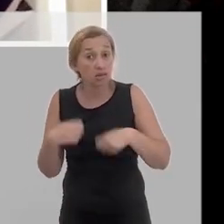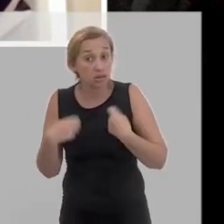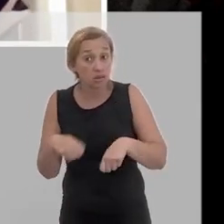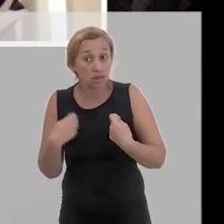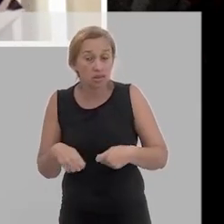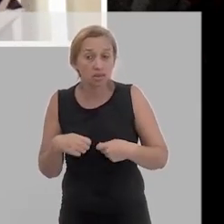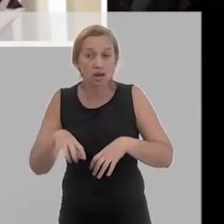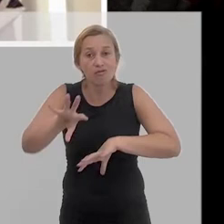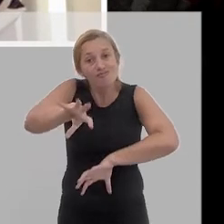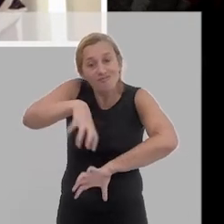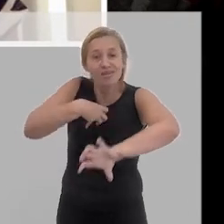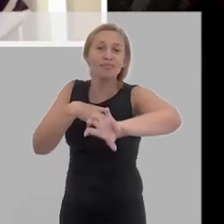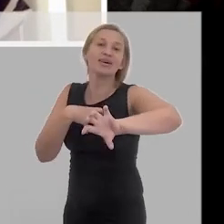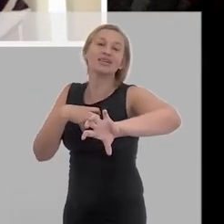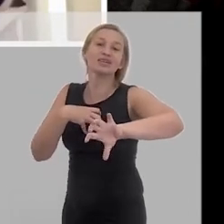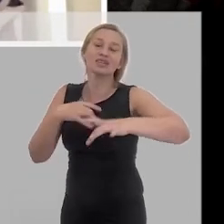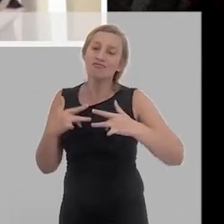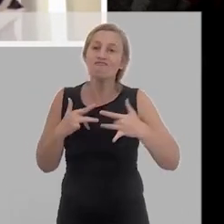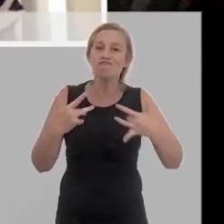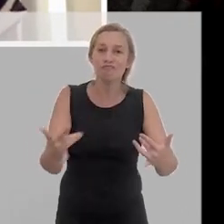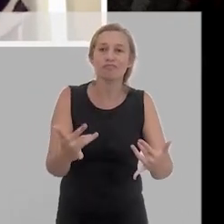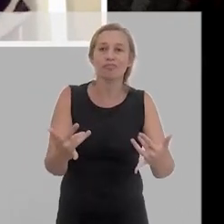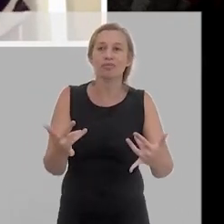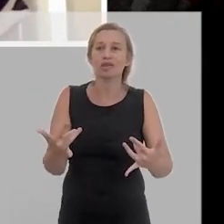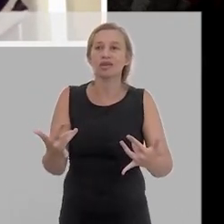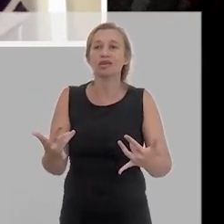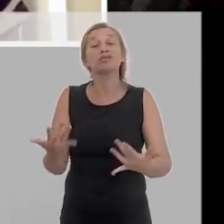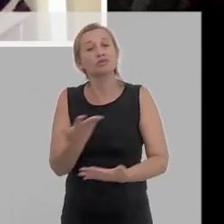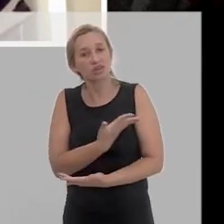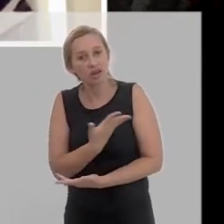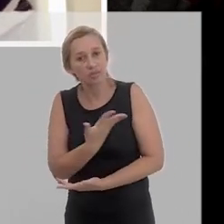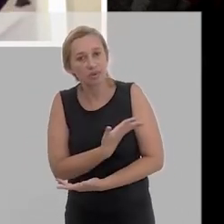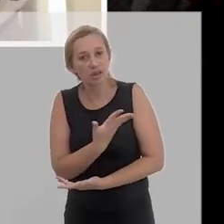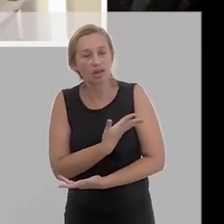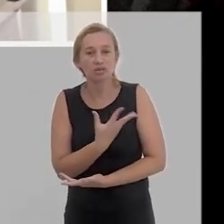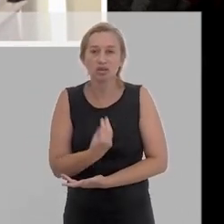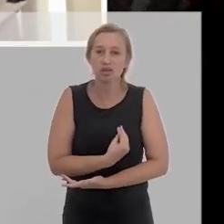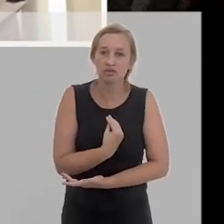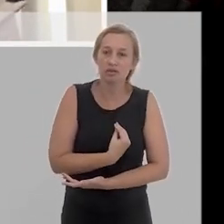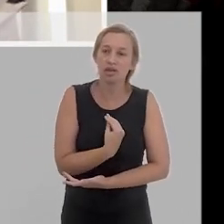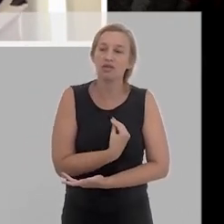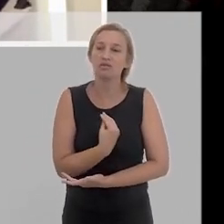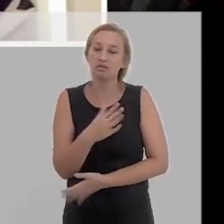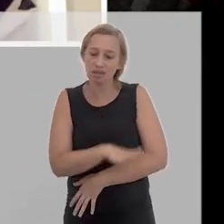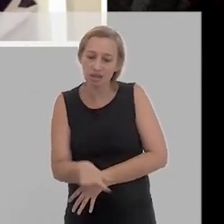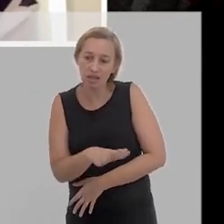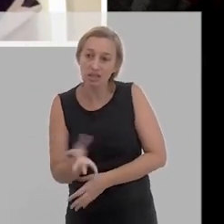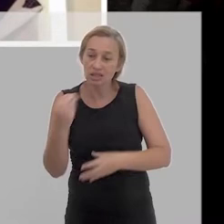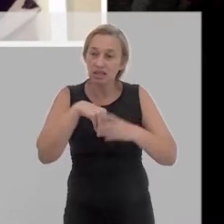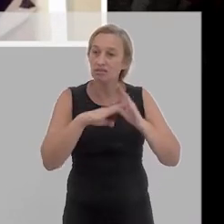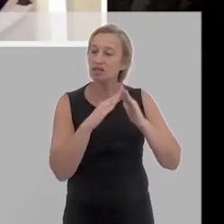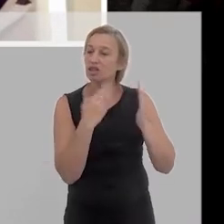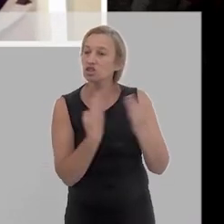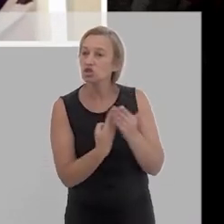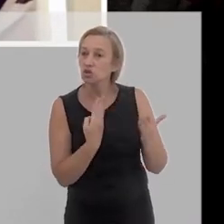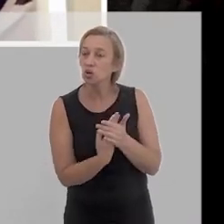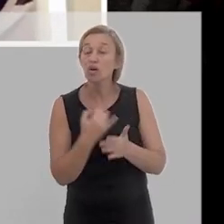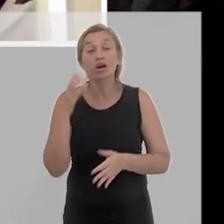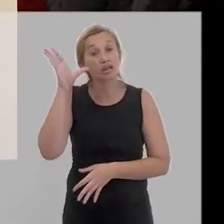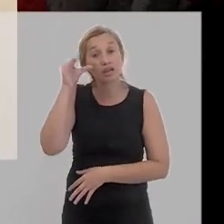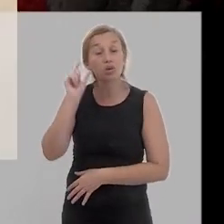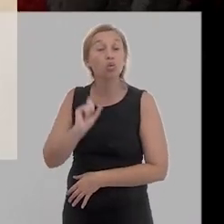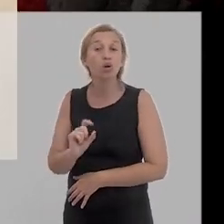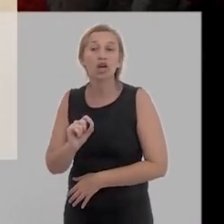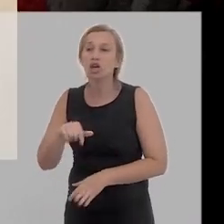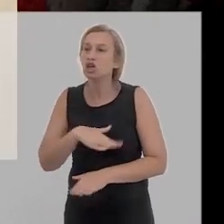vacina. Então, a gente precisa, né, da empatia, da solidariedade, dos amiguinhos que convivem com essa criança na